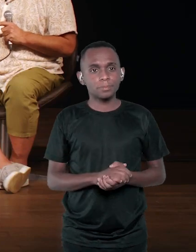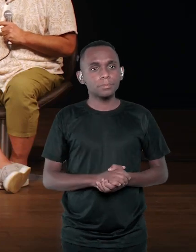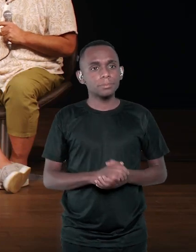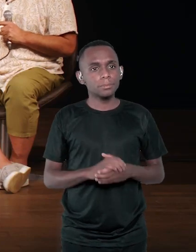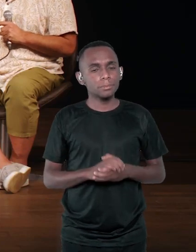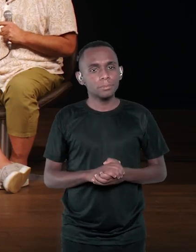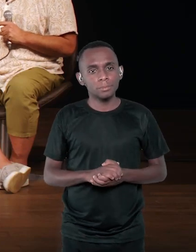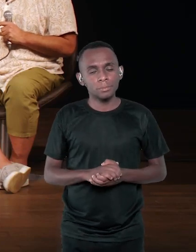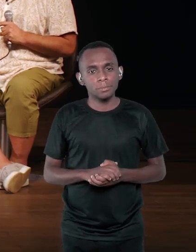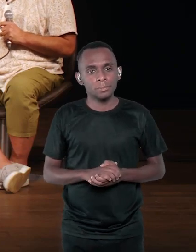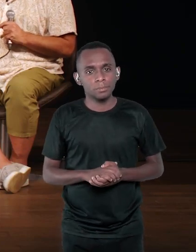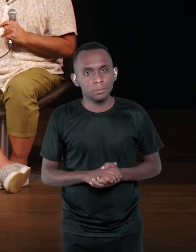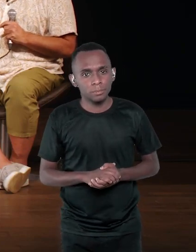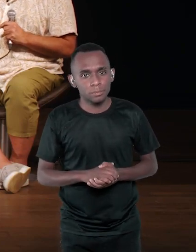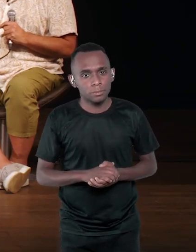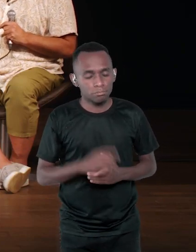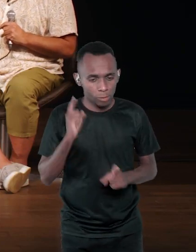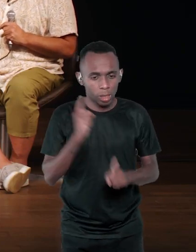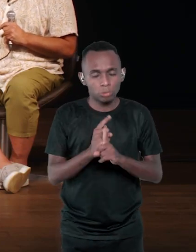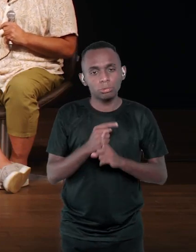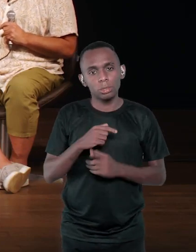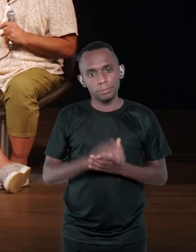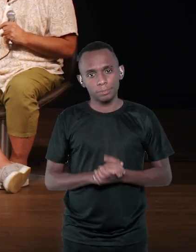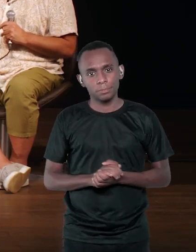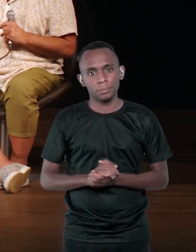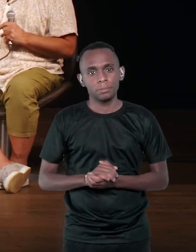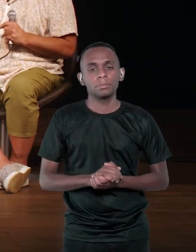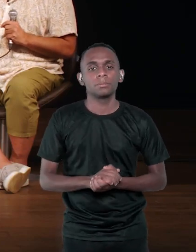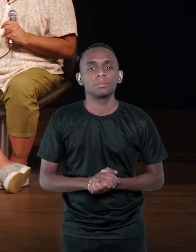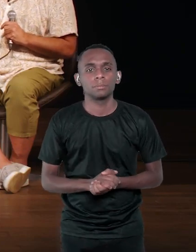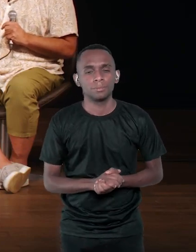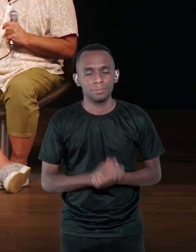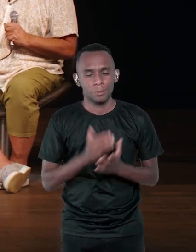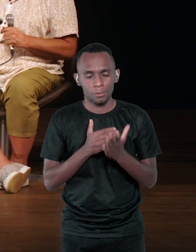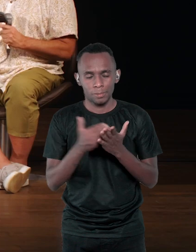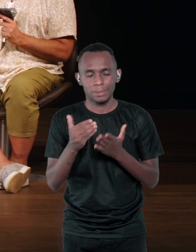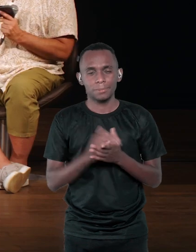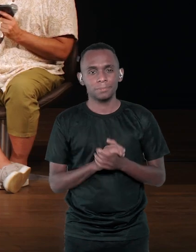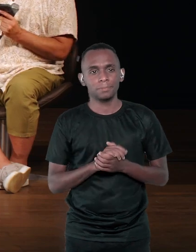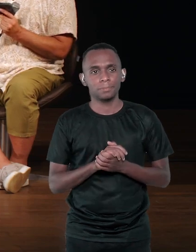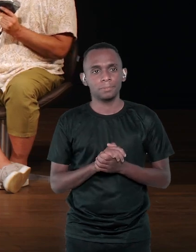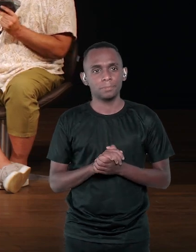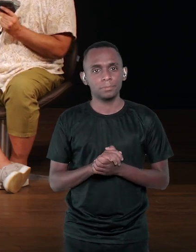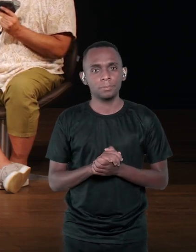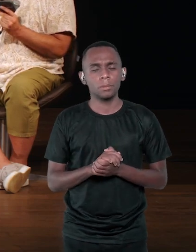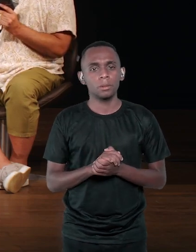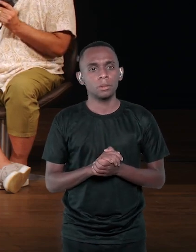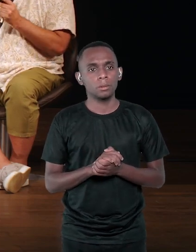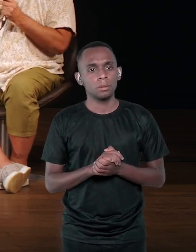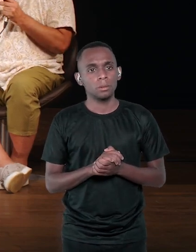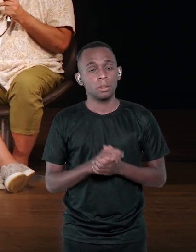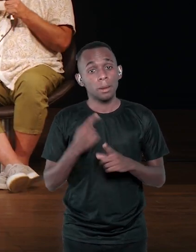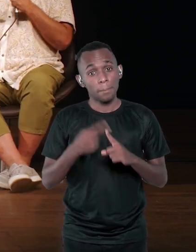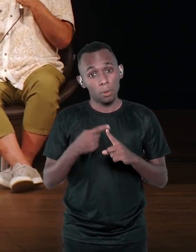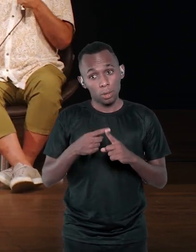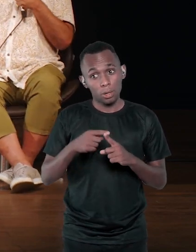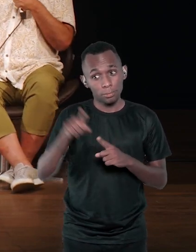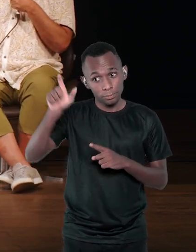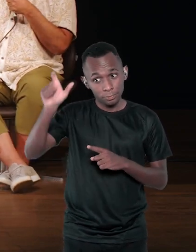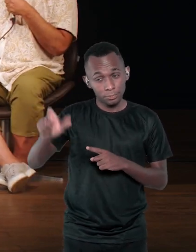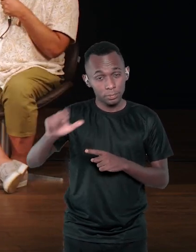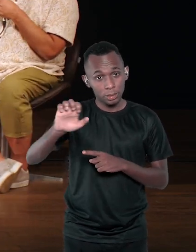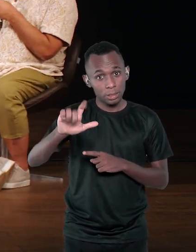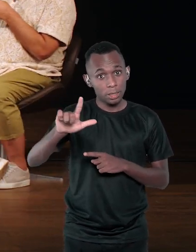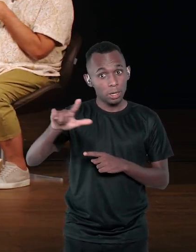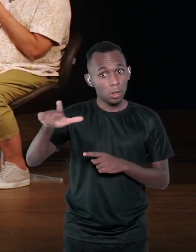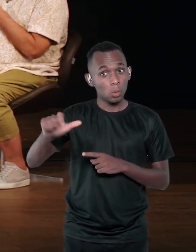acho que está aqui. Eu acho que achei aqui. Vamos lá. Porque Elza tem uma